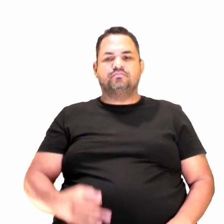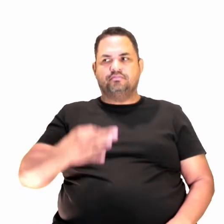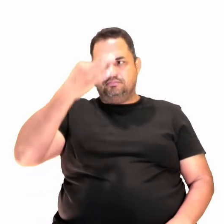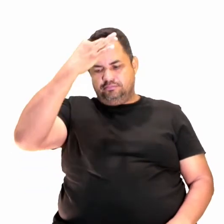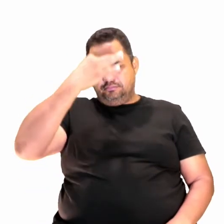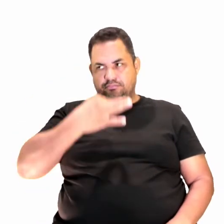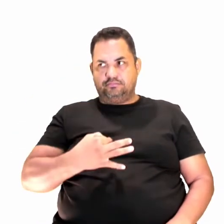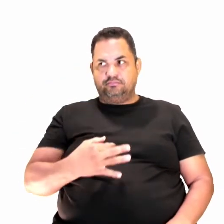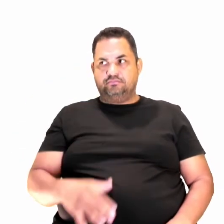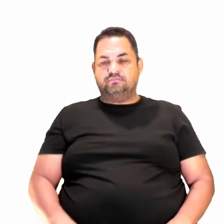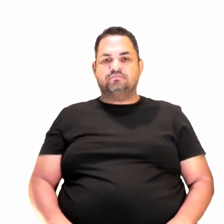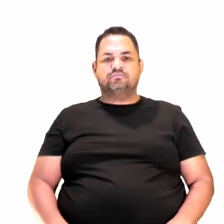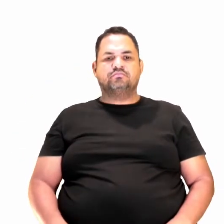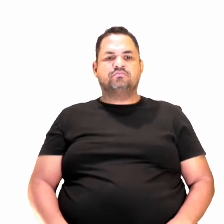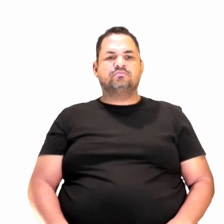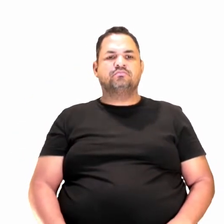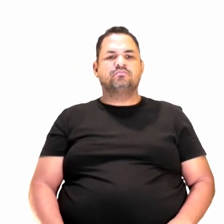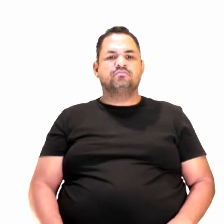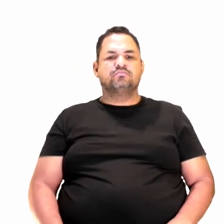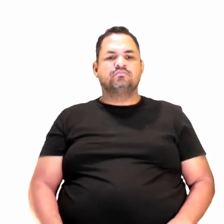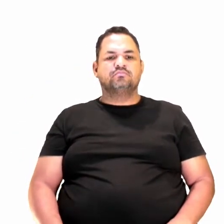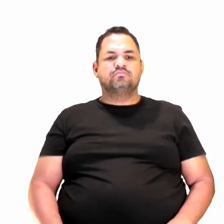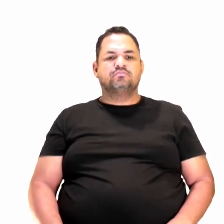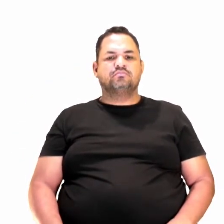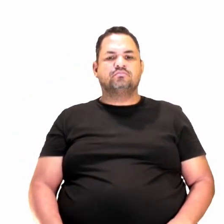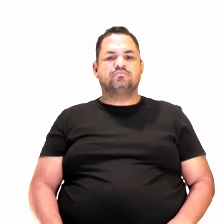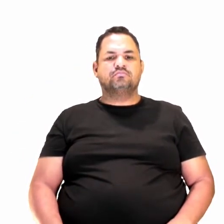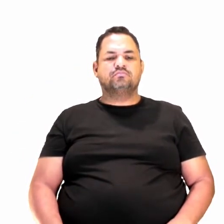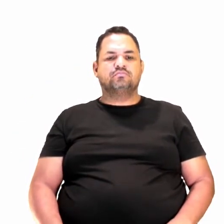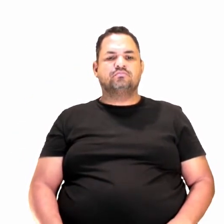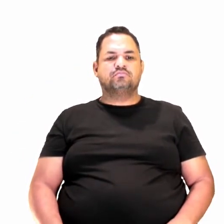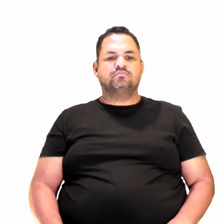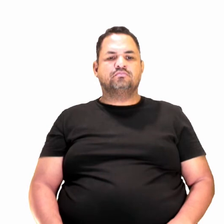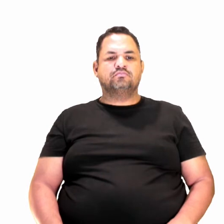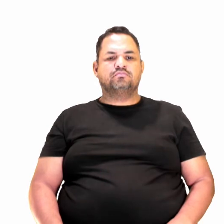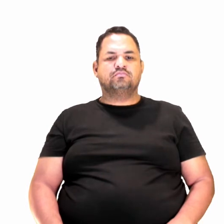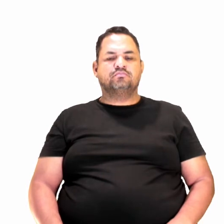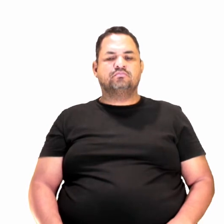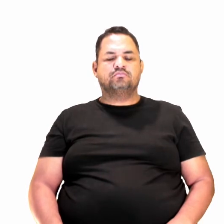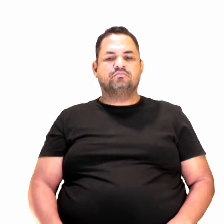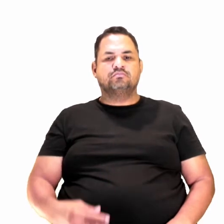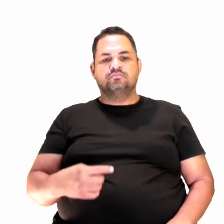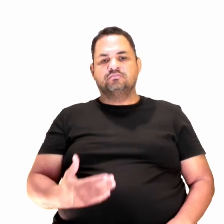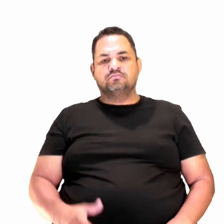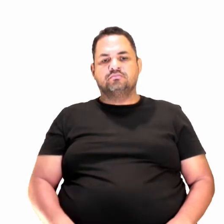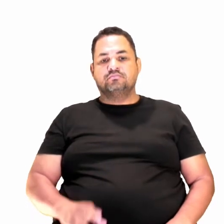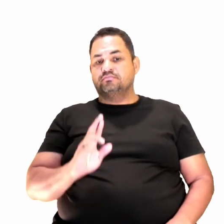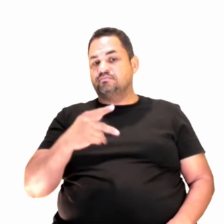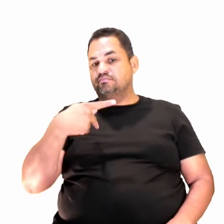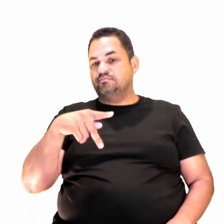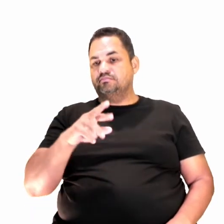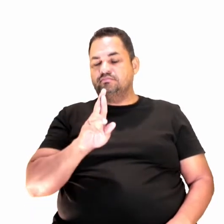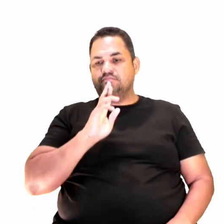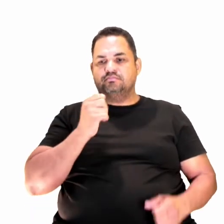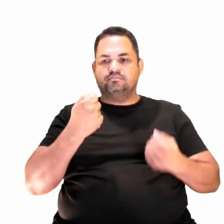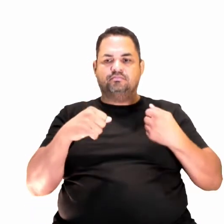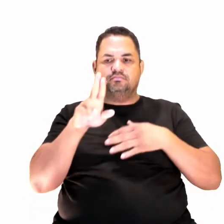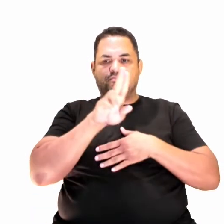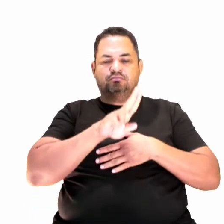copo qualquer, né? Mas aí seria um copo de vidro, no caso. Glass of water, copo de água, mas ele é de vidro. E temos